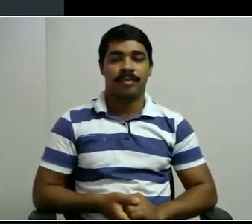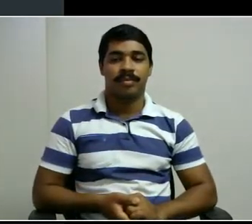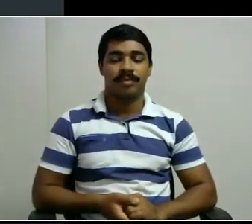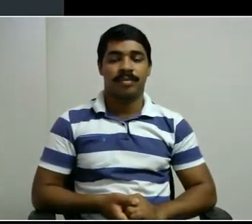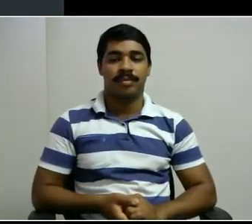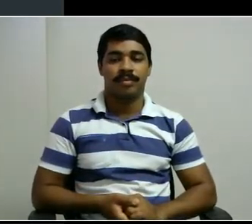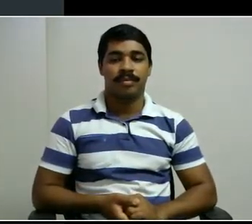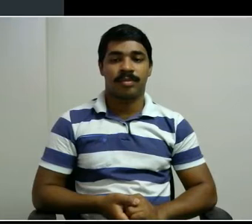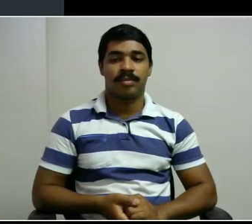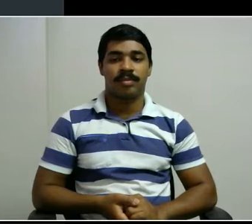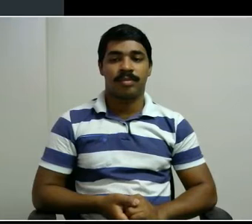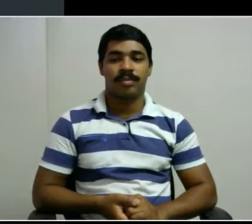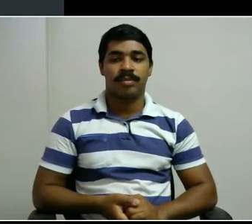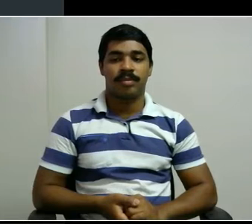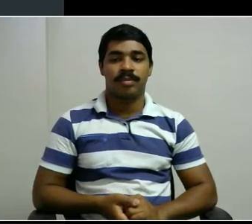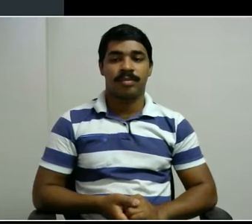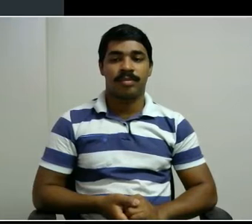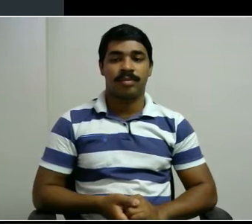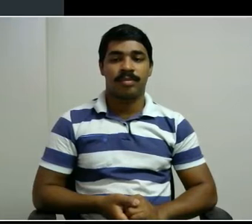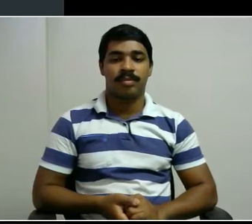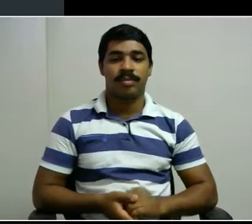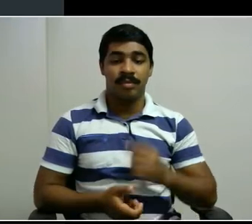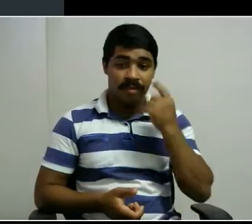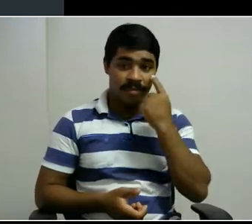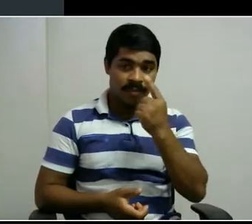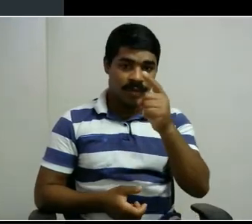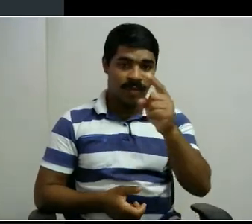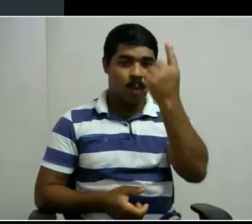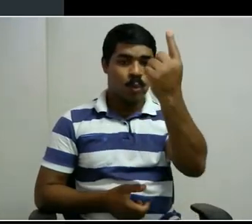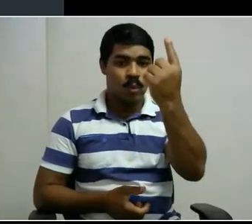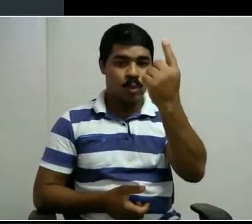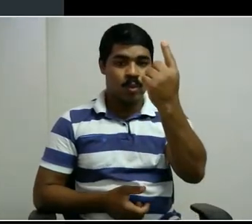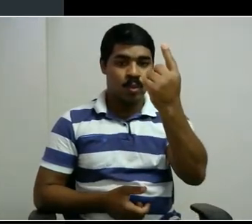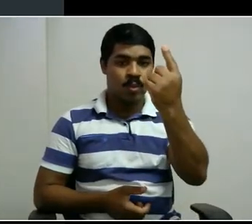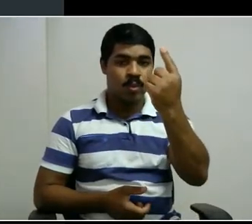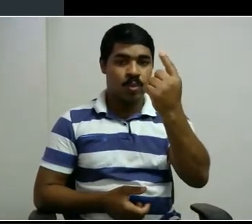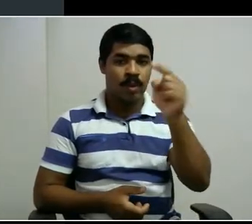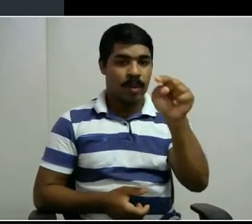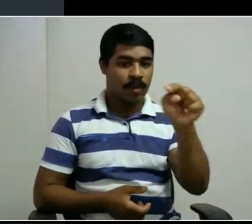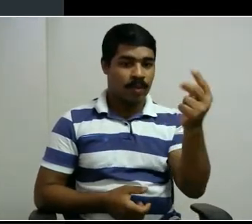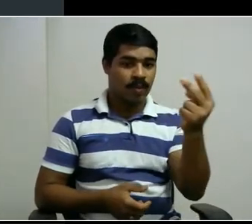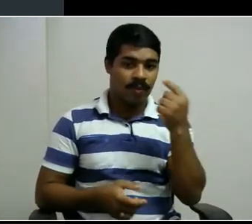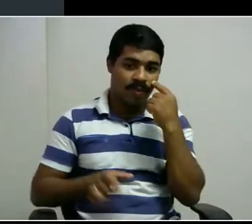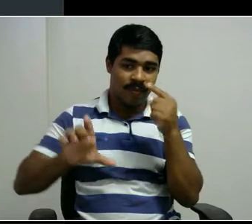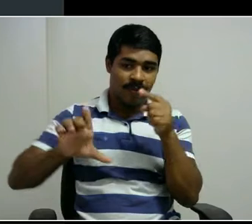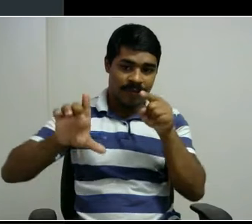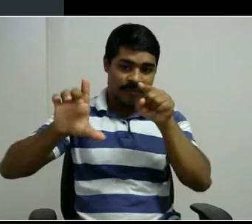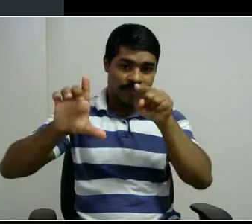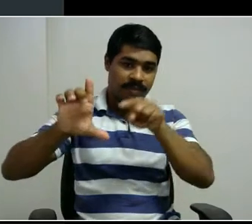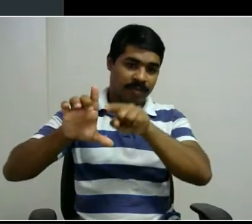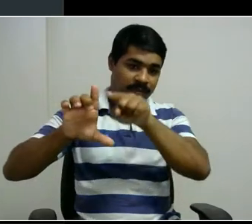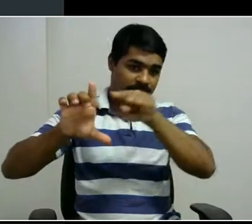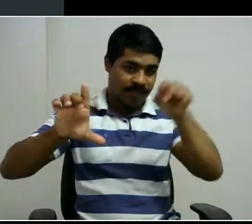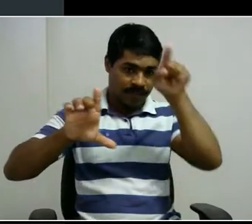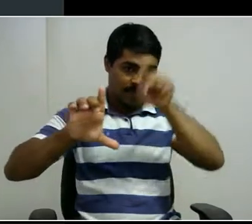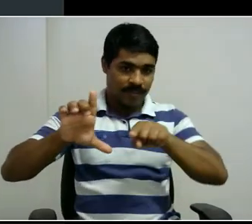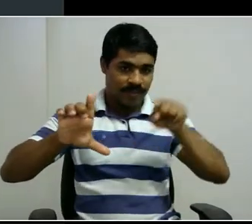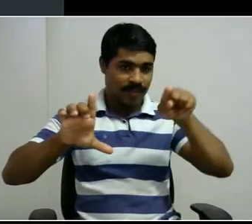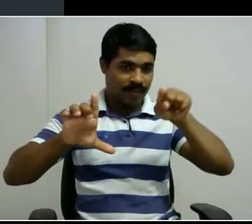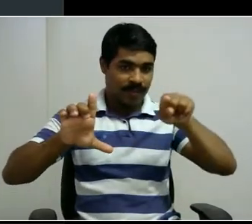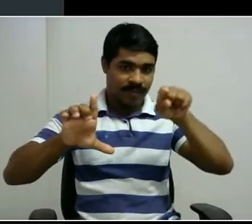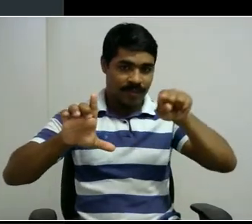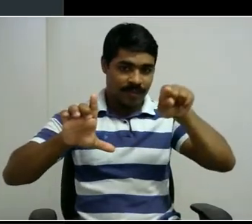Então, quando eu for fazer o gráfico, eu vou marcar exatamente nesses pontos. Ó. No eixo x eu vou marcar o ponto 1. Você vai fazer a bolinha aqui, marcando. E